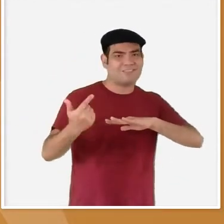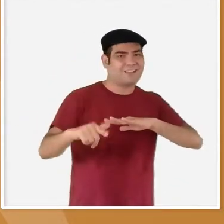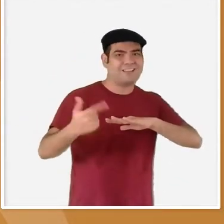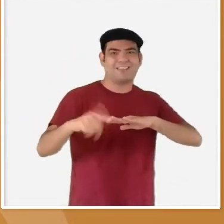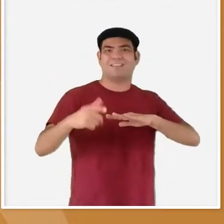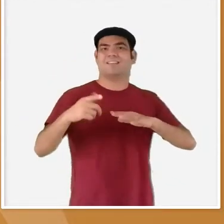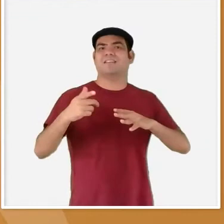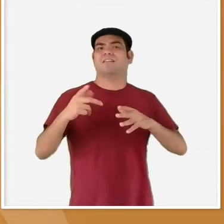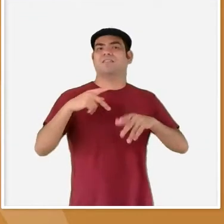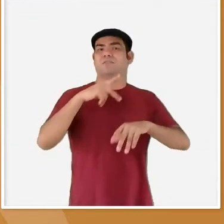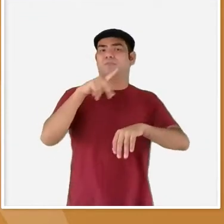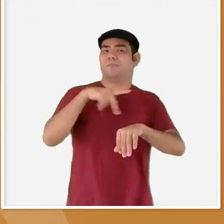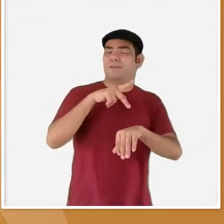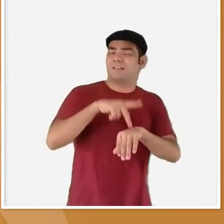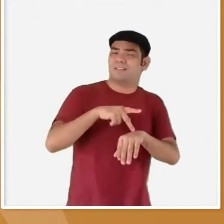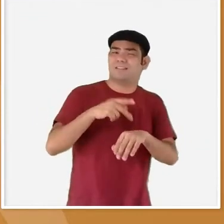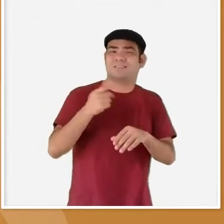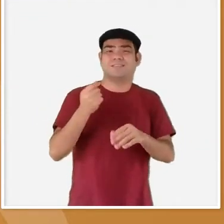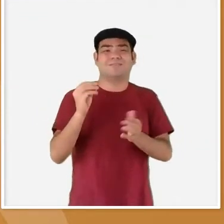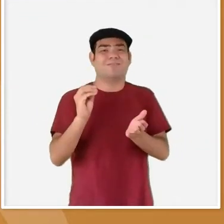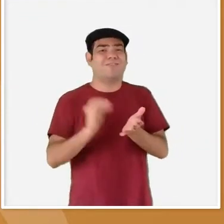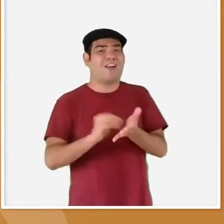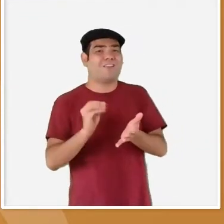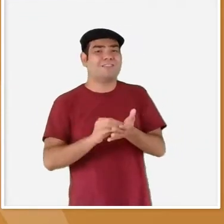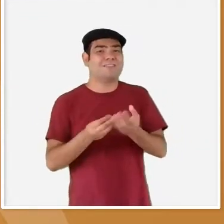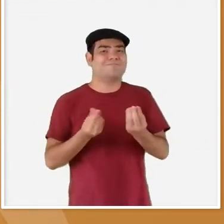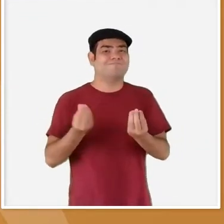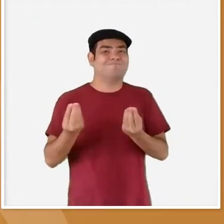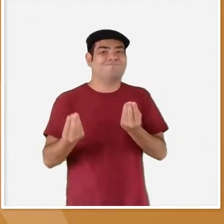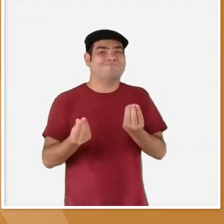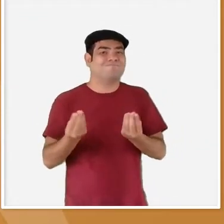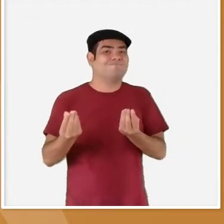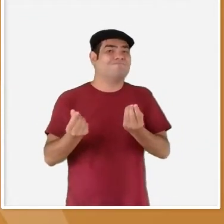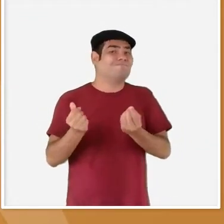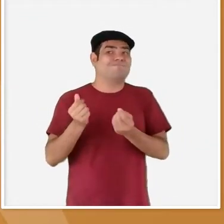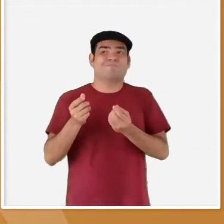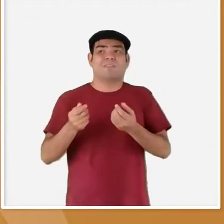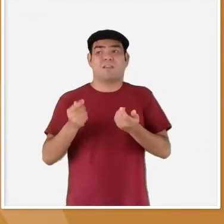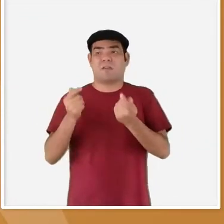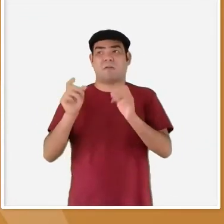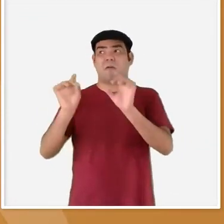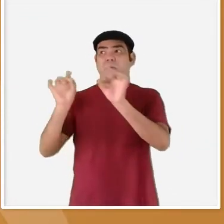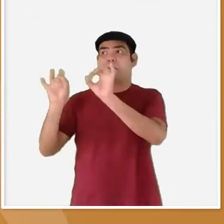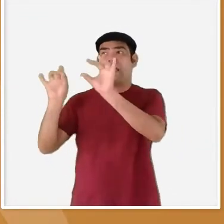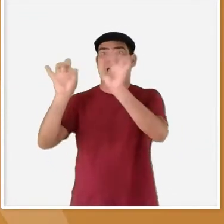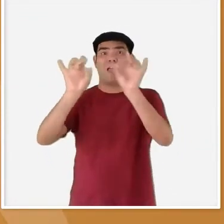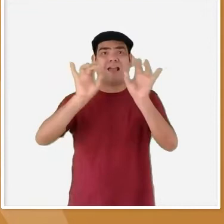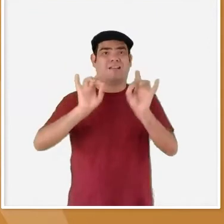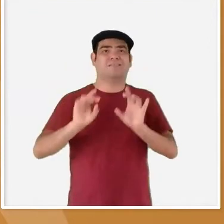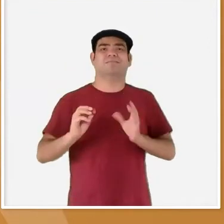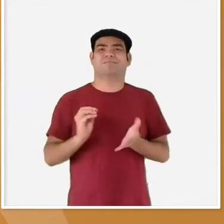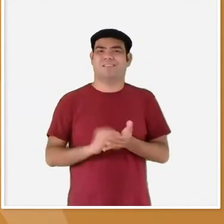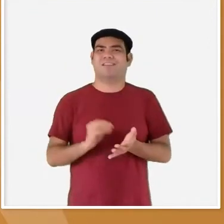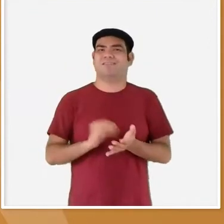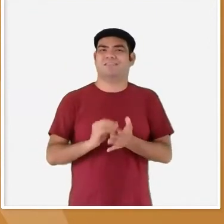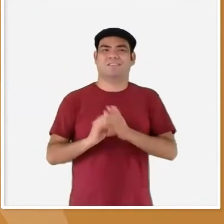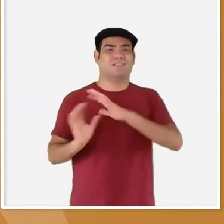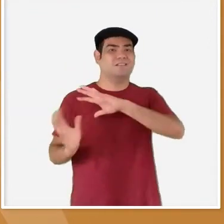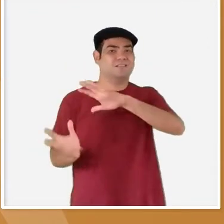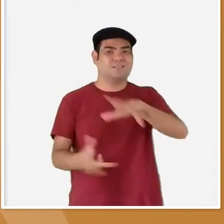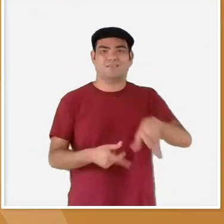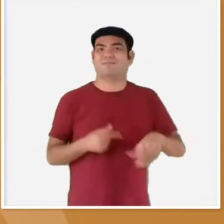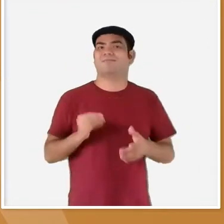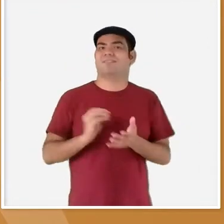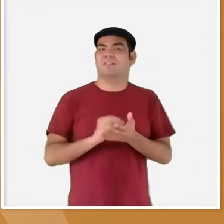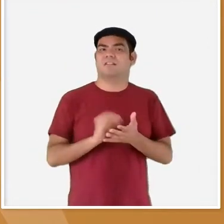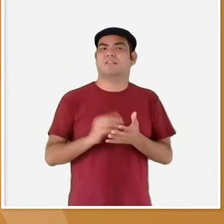tenha espaço no cenário de mercado internacional. Outra característica importante é sua formação. Boa